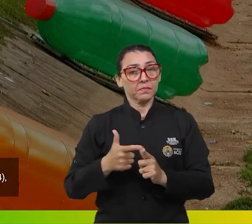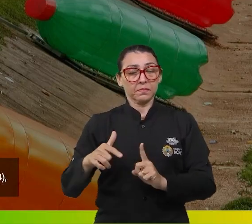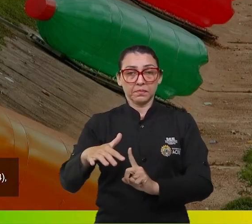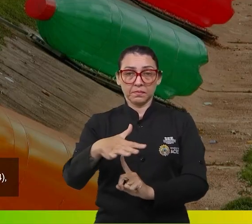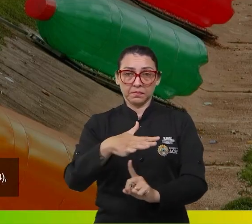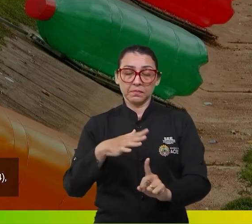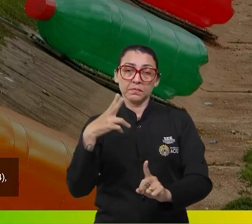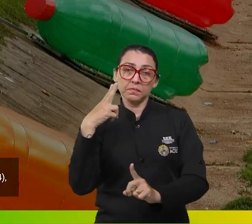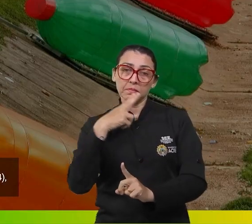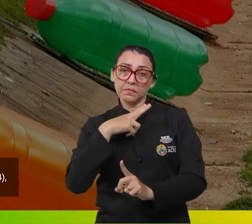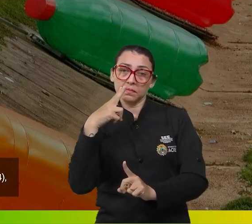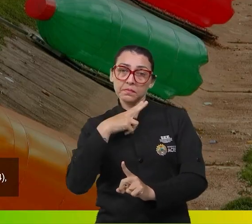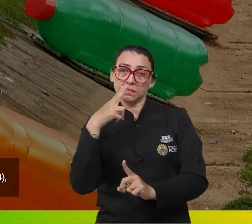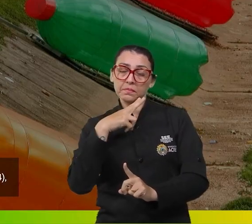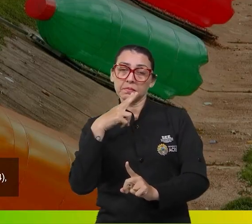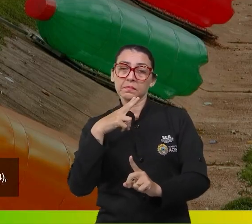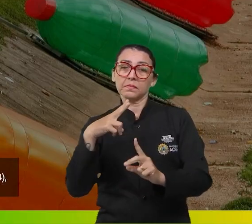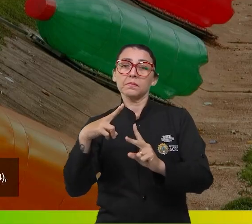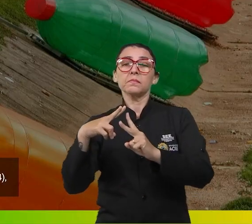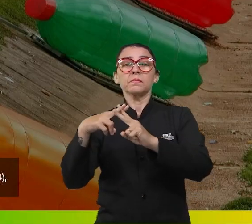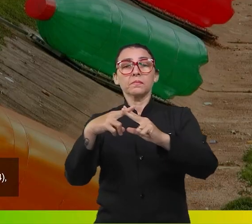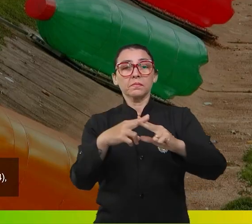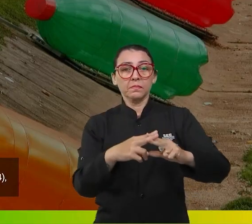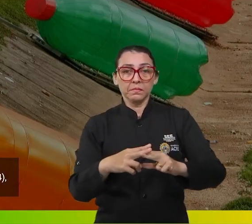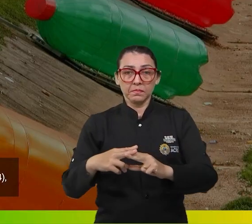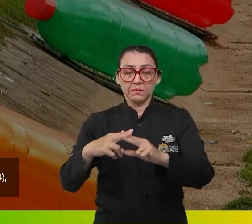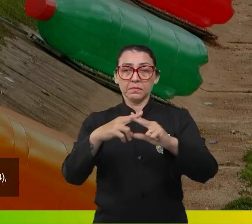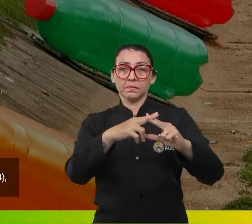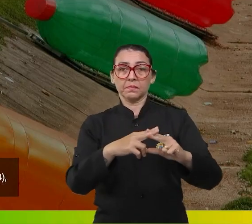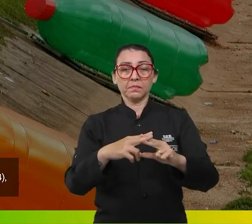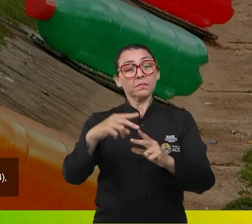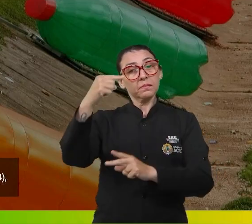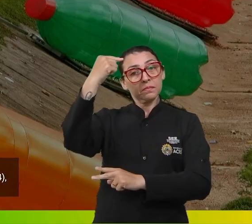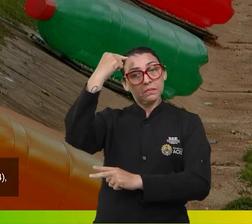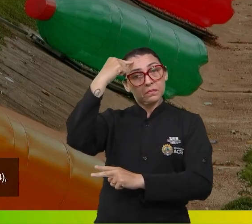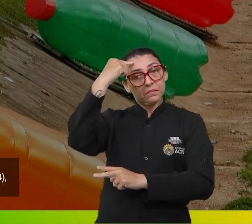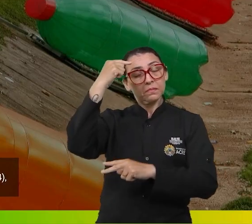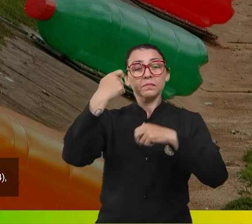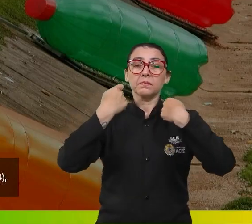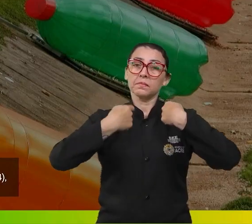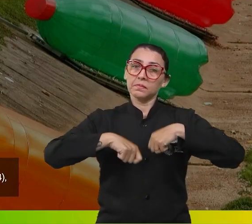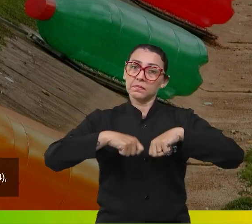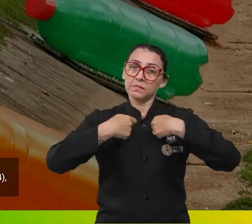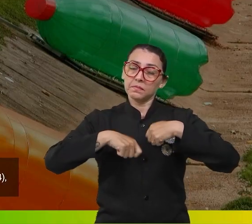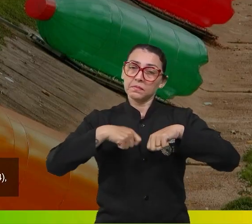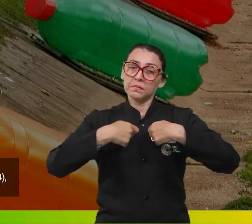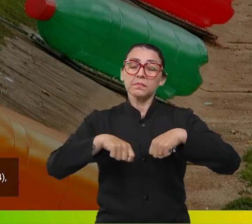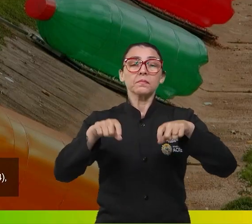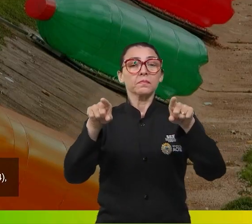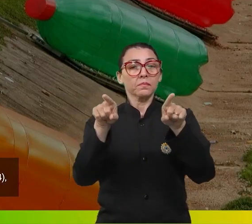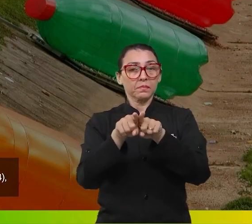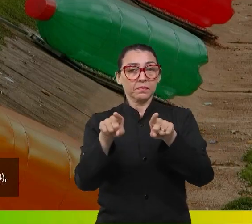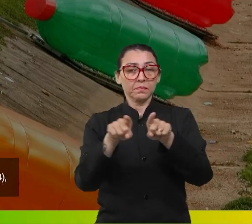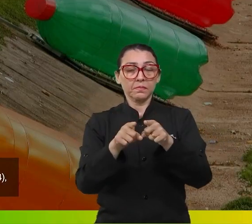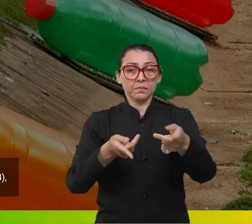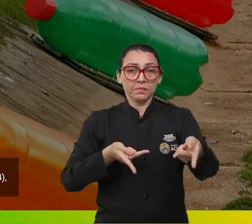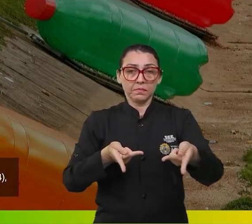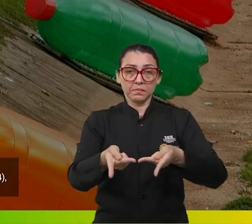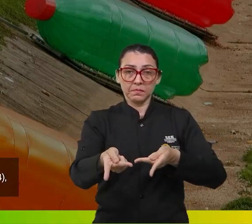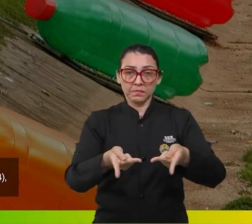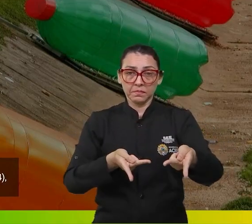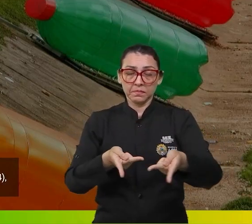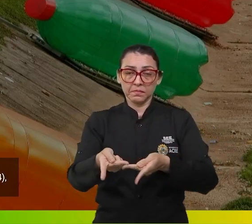a urgência da reciclagem do olhar, da necessidade, como defende Stru. O projeto